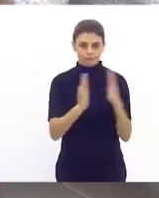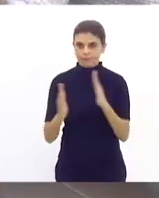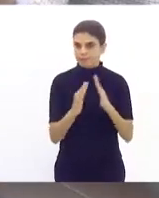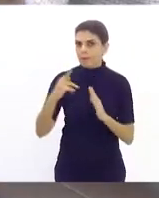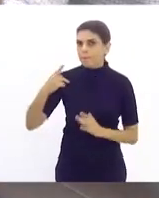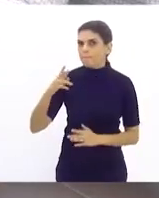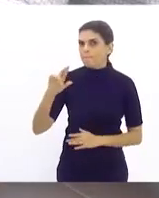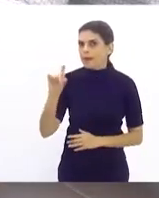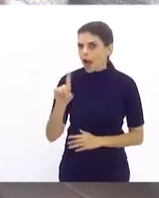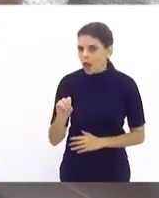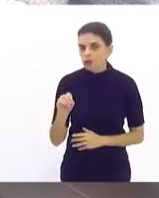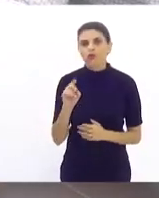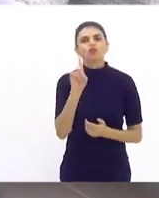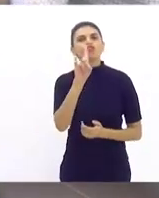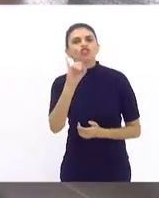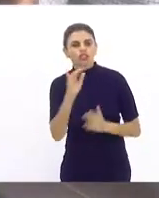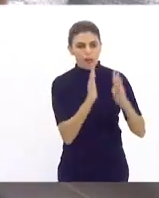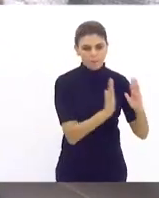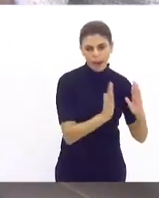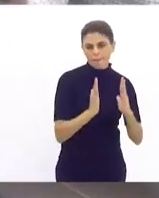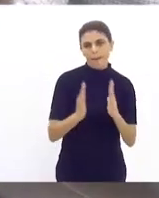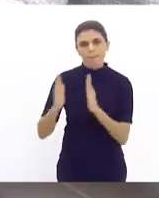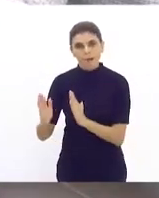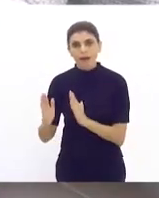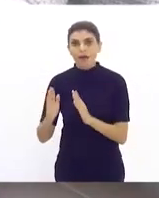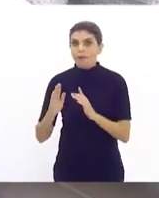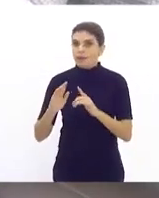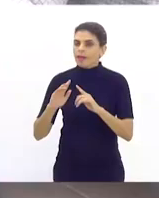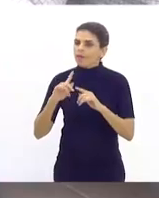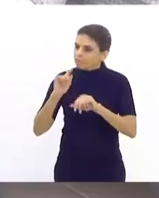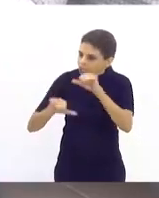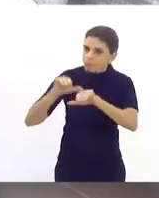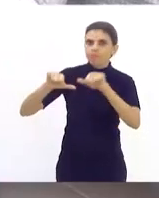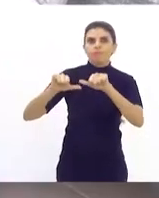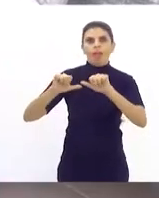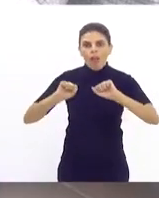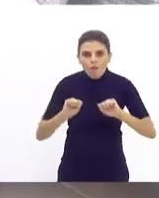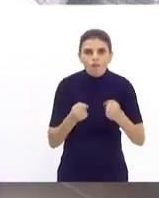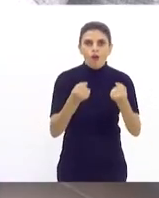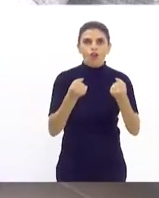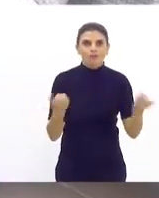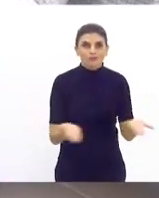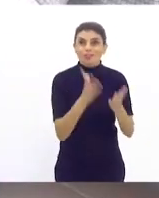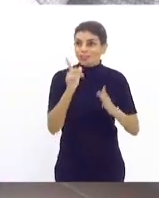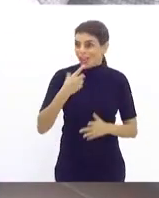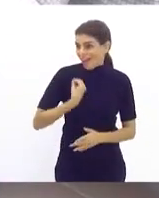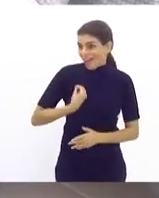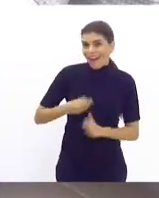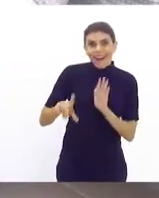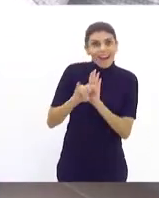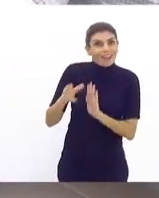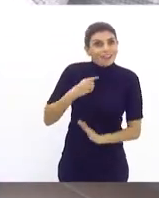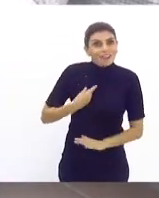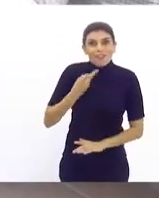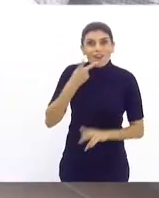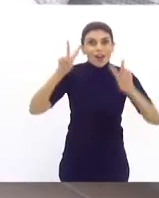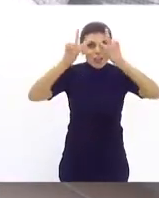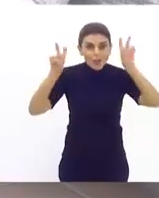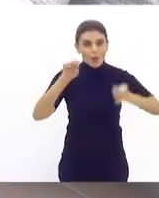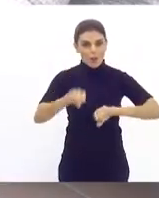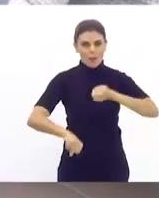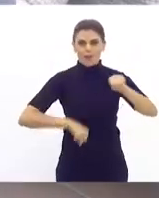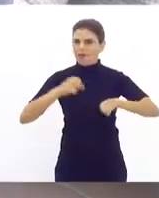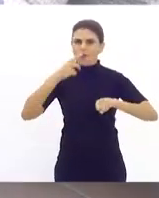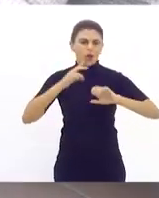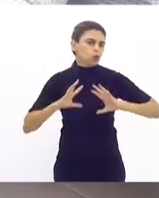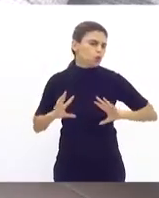etc., etc. Tudo que vem para atualizar e reforçar, melhor é. Mas como essa lei já fala de bicicletário, fala de